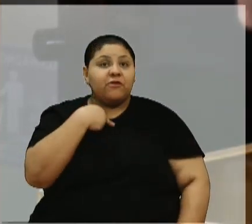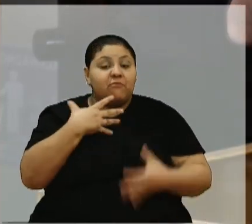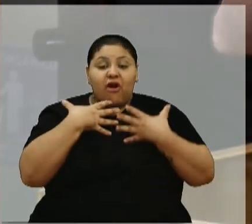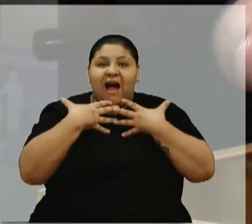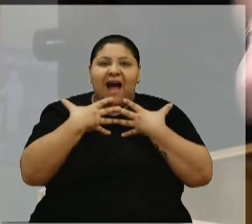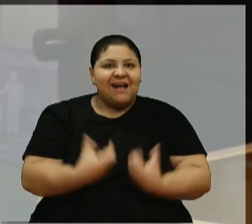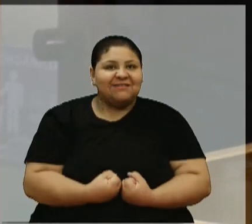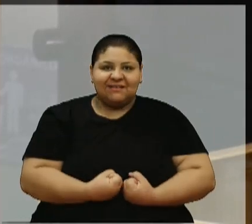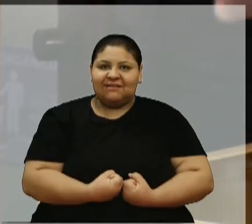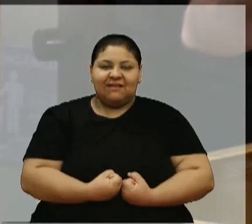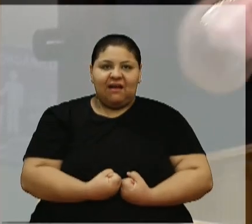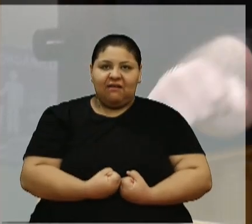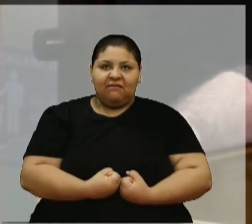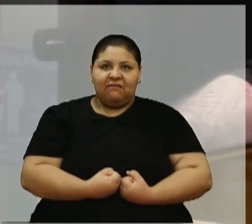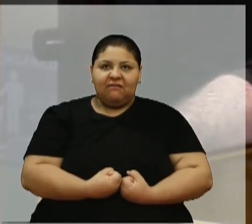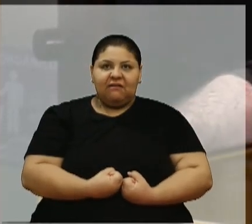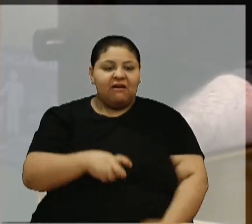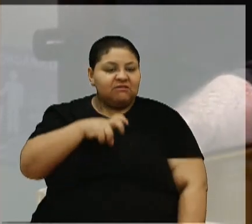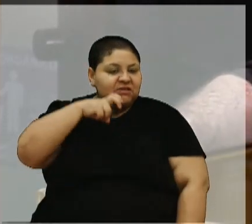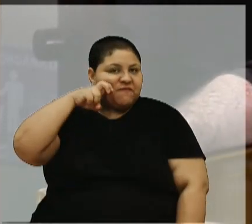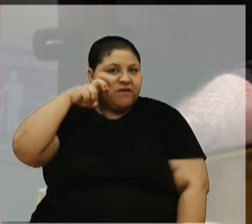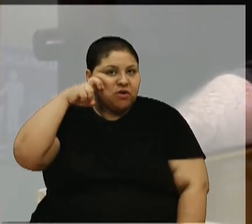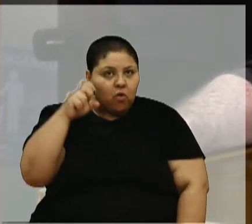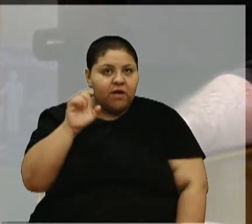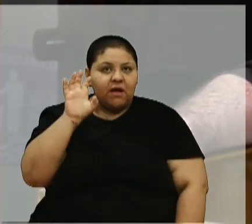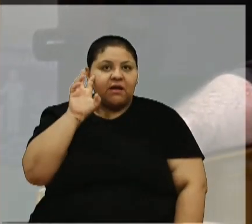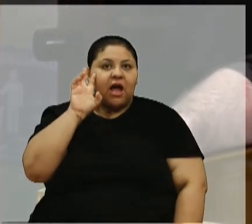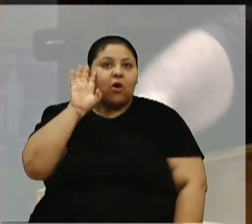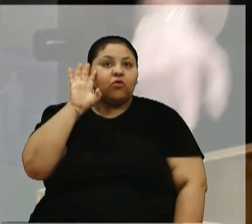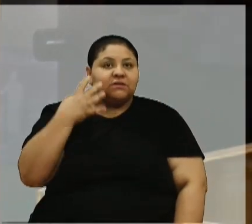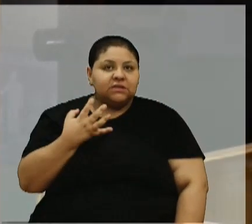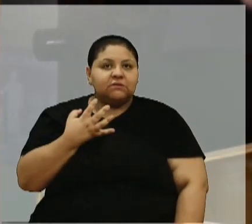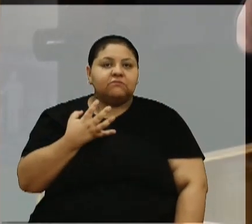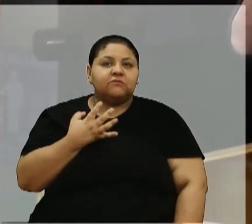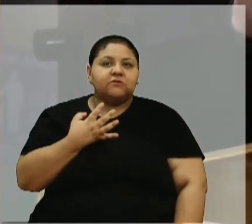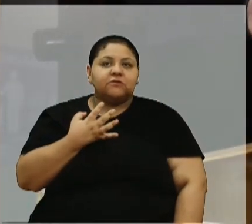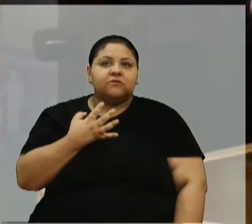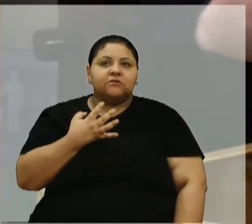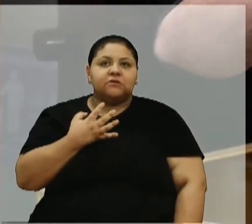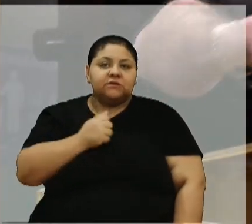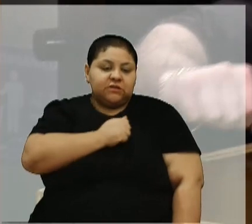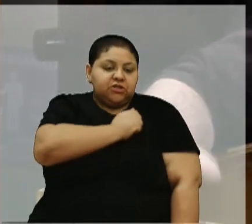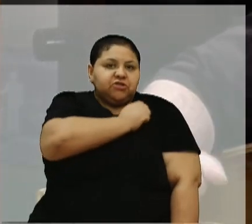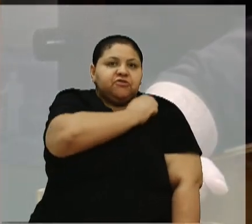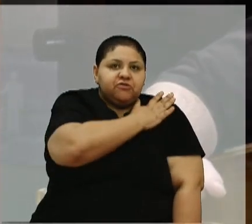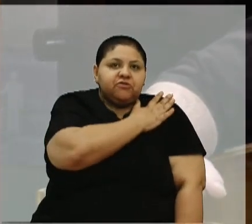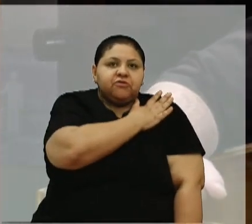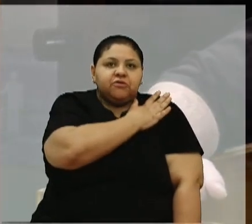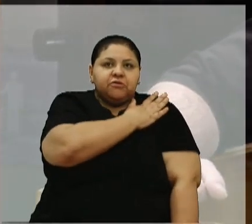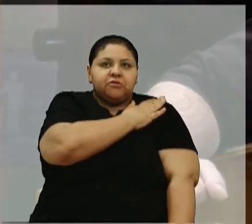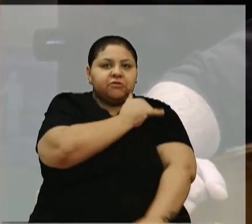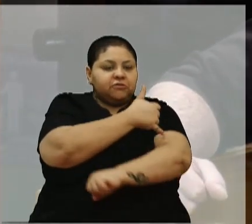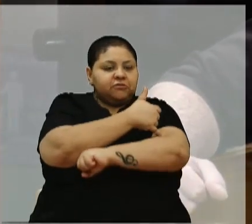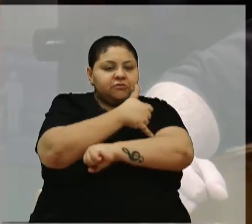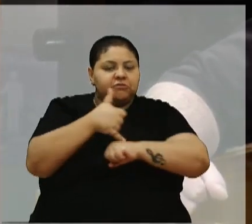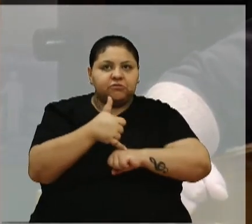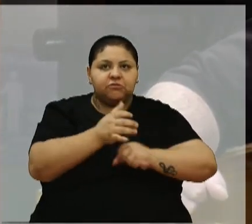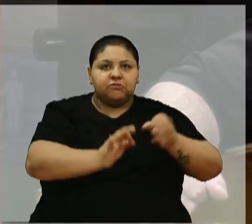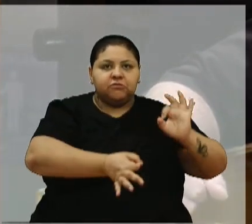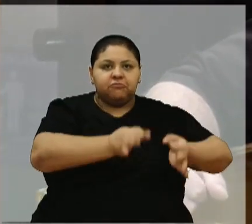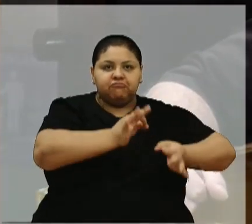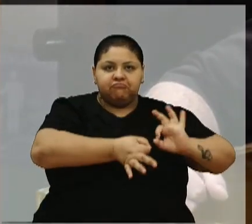nos curvar a esta vergonha que está acontecendo e esta ditadura que nós estamos passando do judiciário